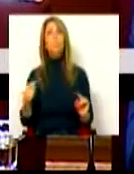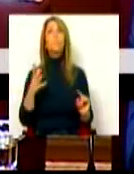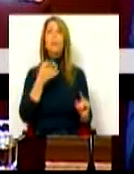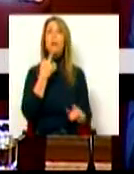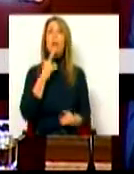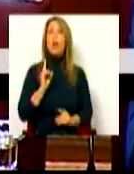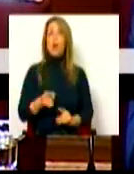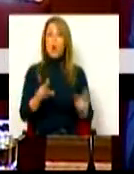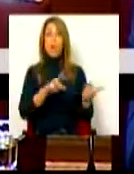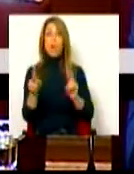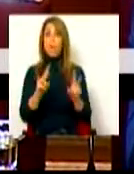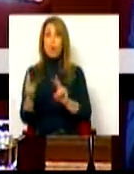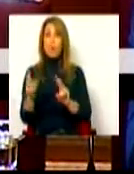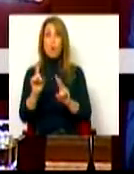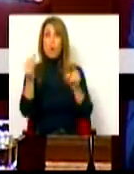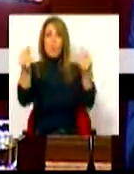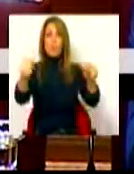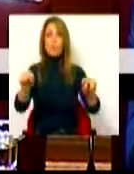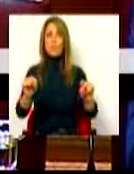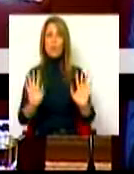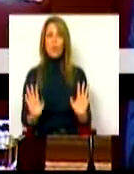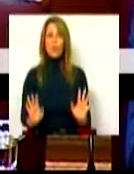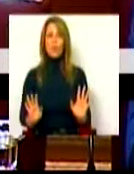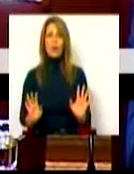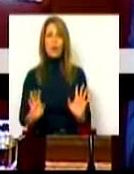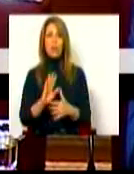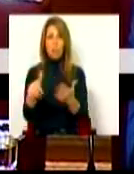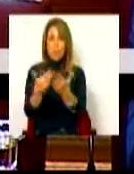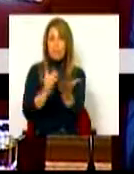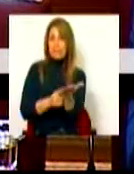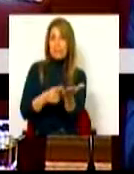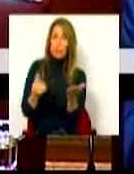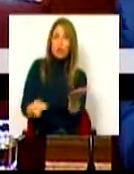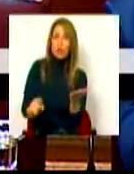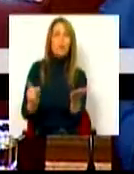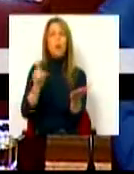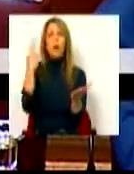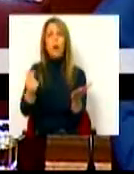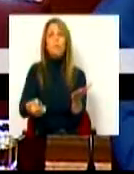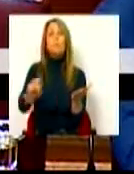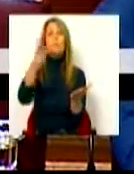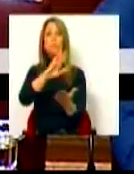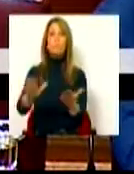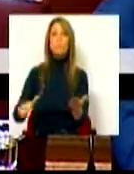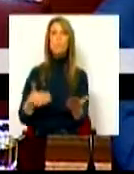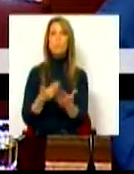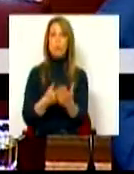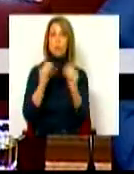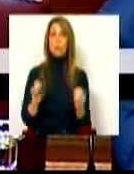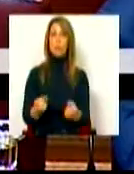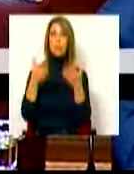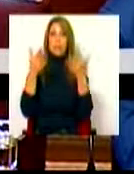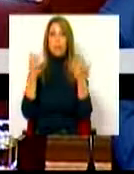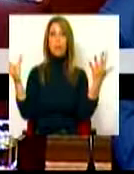a reforma não se fica por isto, pela proposta que aqui foi agora apresentada. Há um conjunto de propostas, de iniciativas que foram tomadas, quer